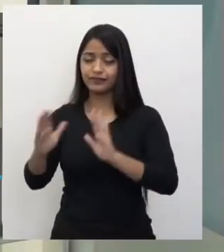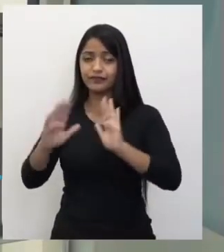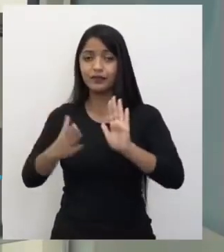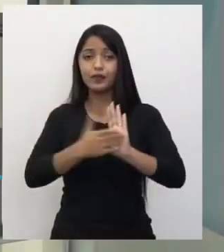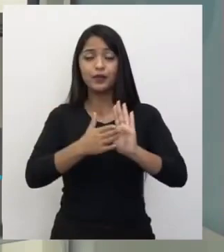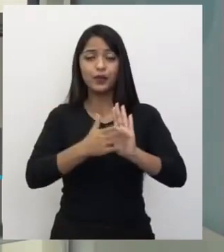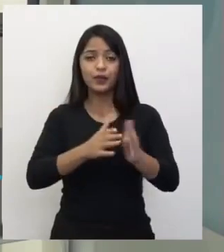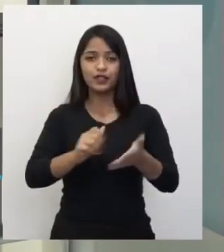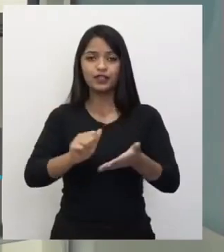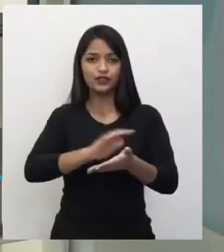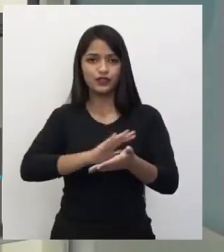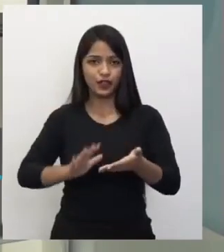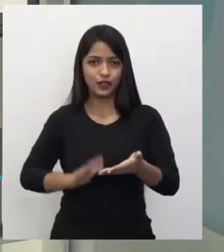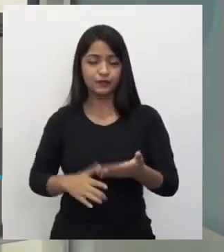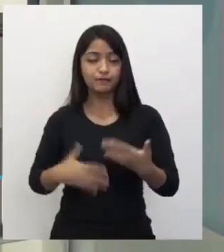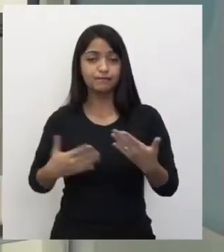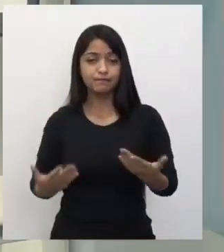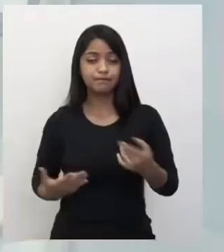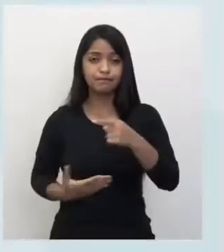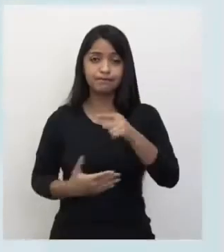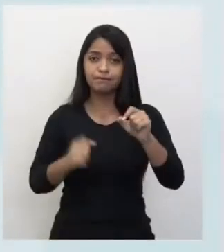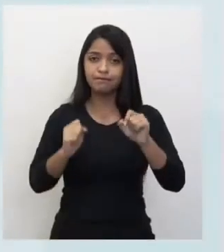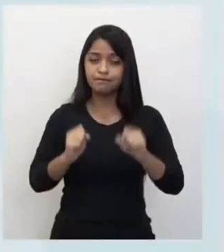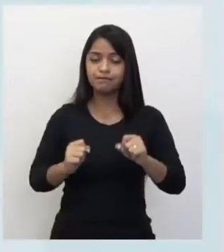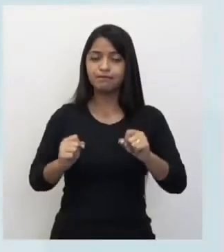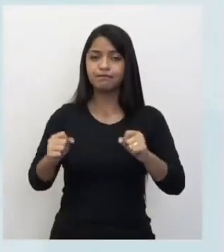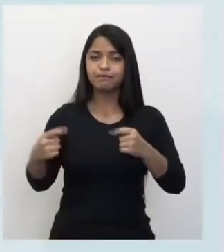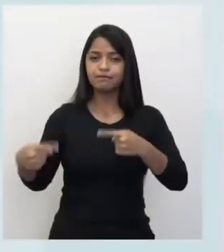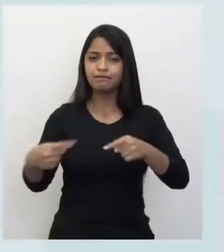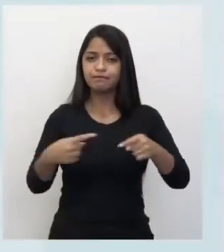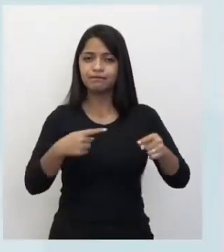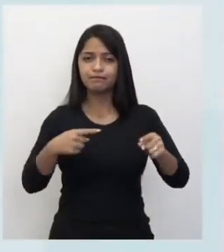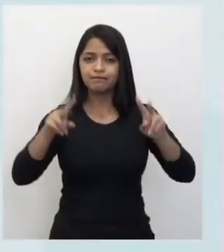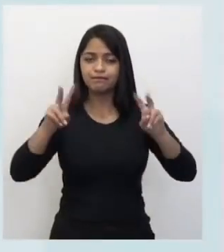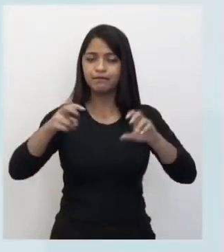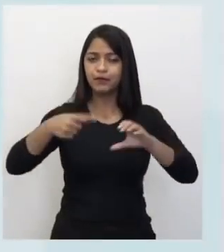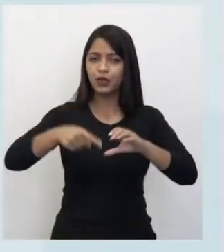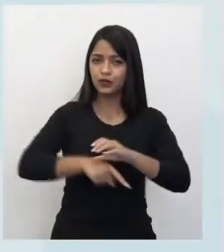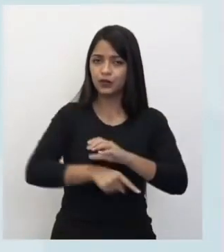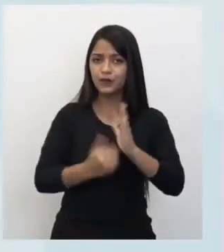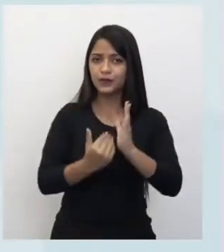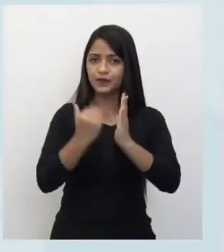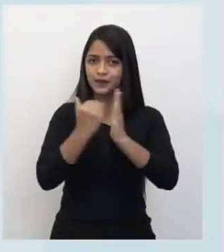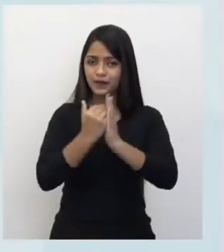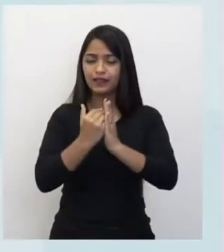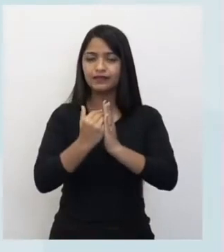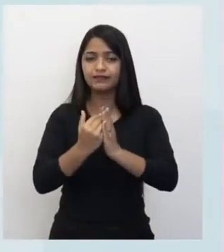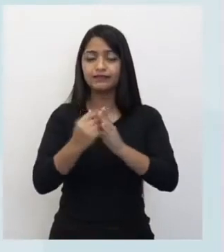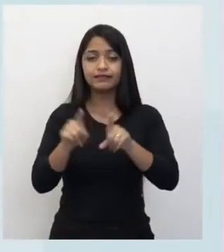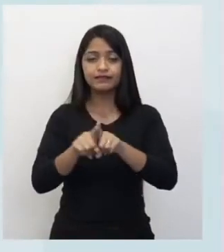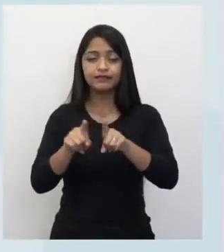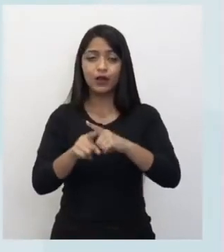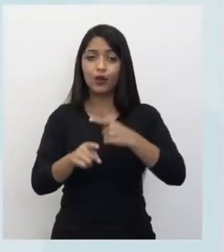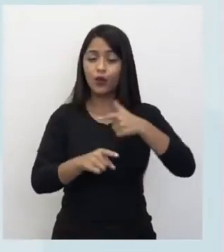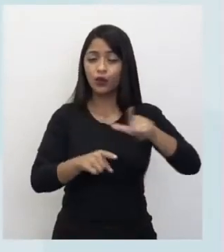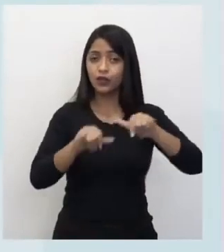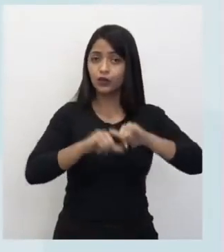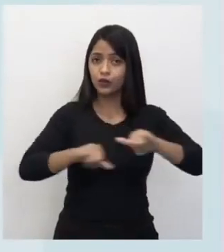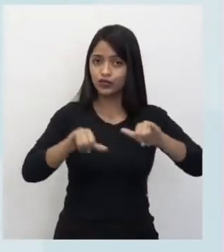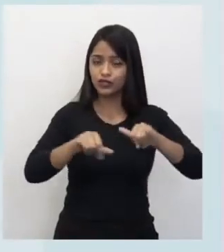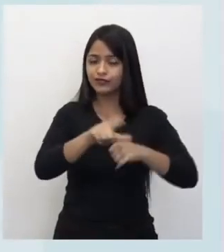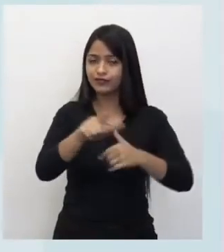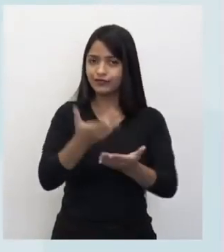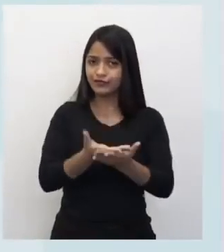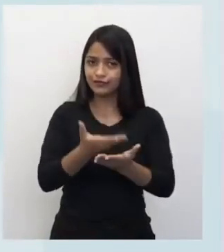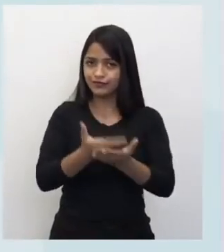tal vocês aprofundarem essa discussão com o aluno de vocês sobre fato e opinião? Trabalhar uma outra notícia para ficar clara essa questão para